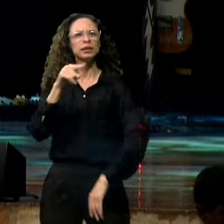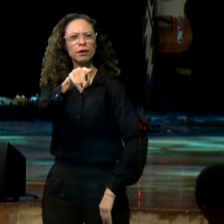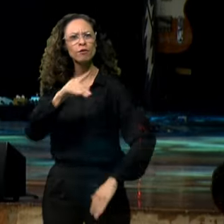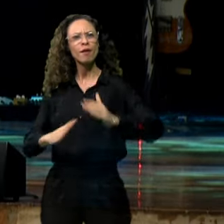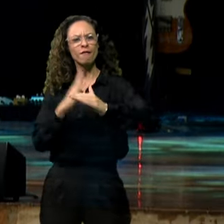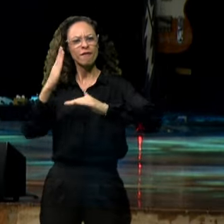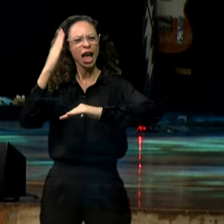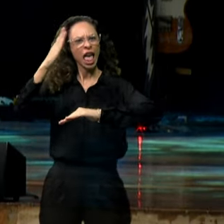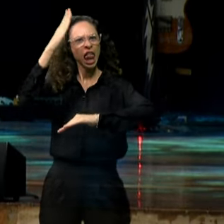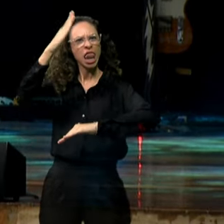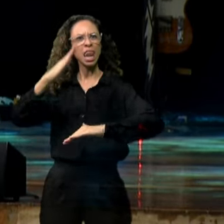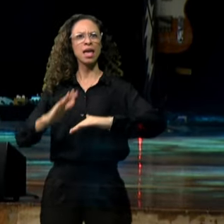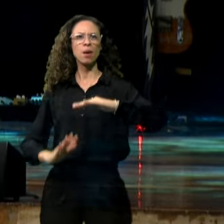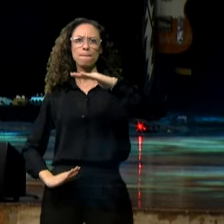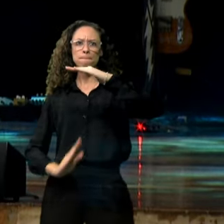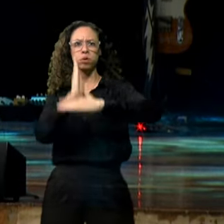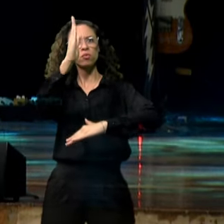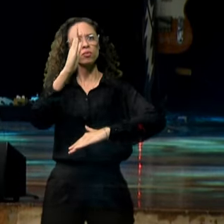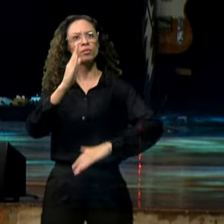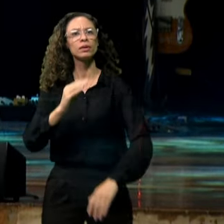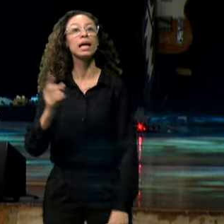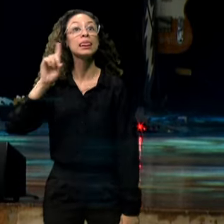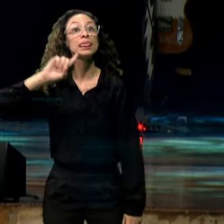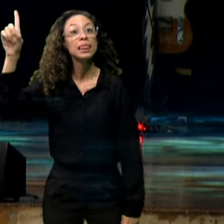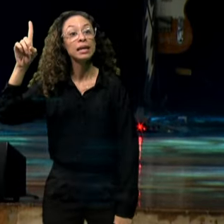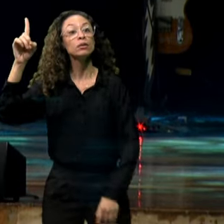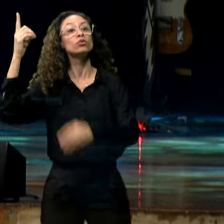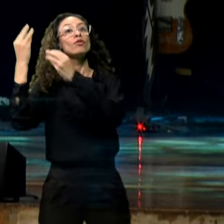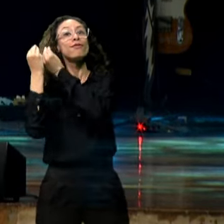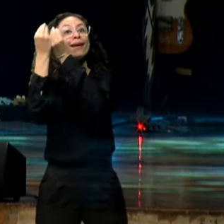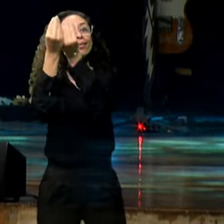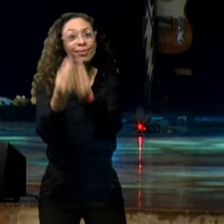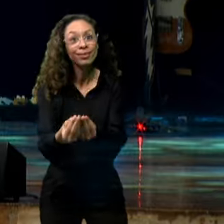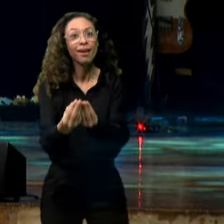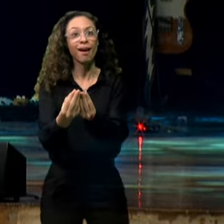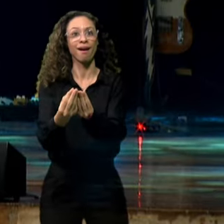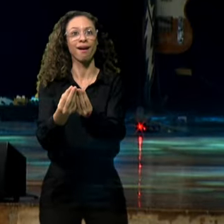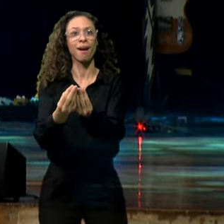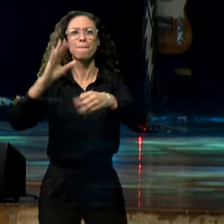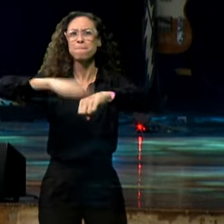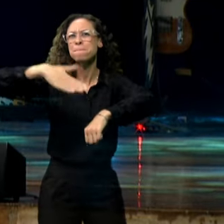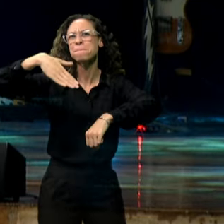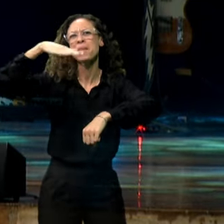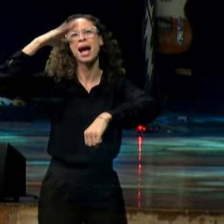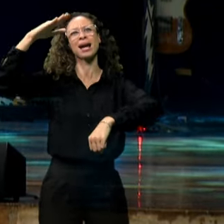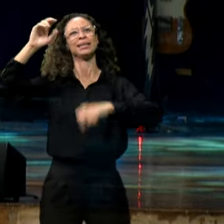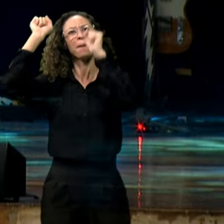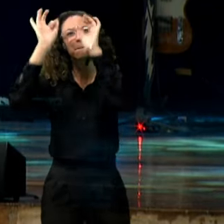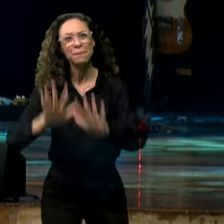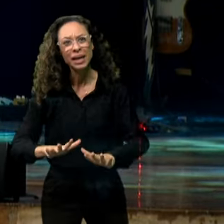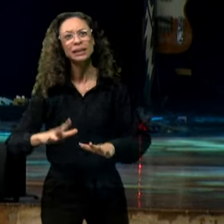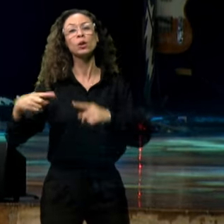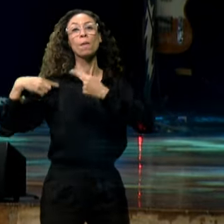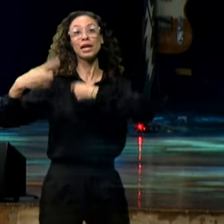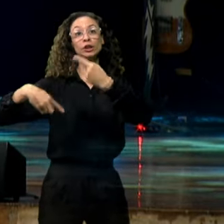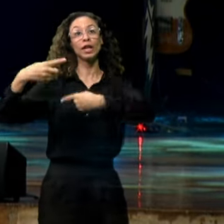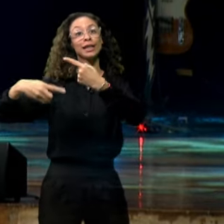vocês vão além da medida Deus Dará uma porção Extra de esposo para Nova